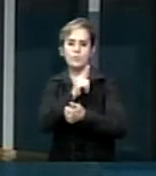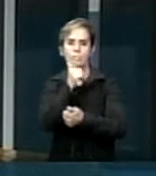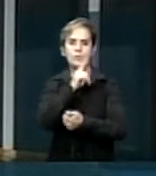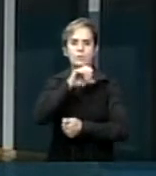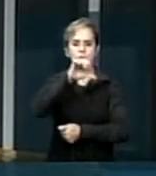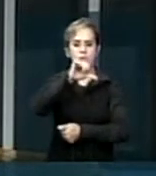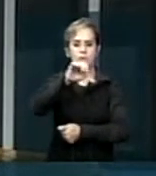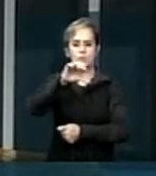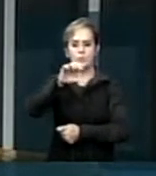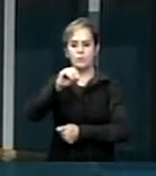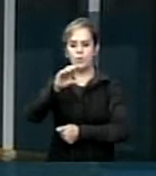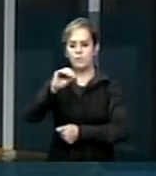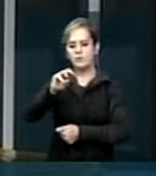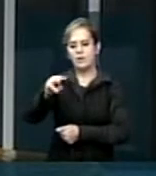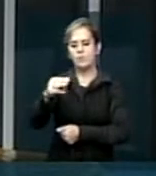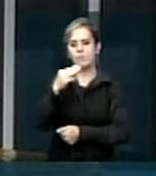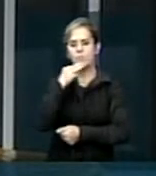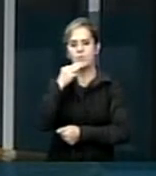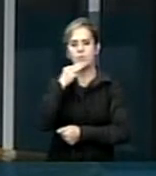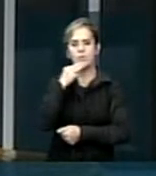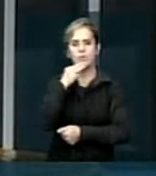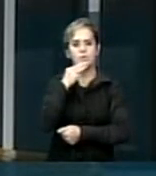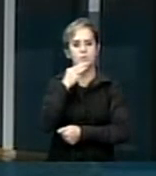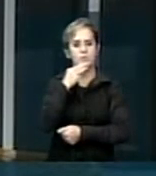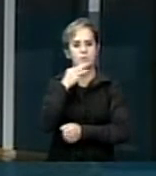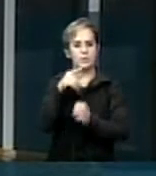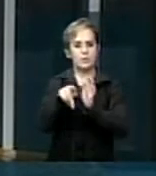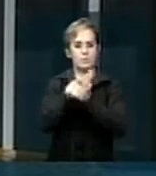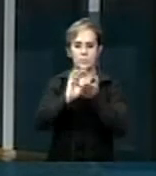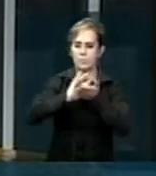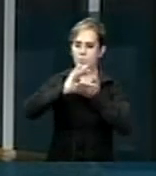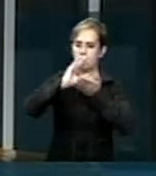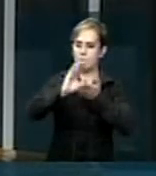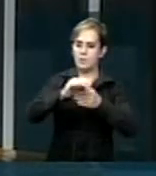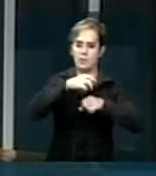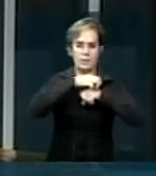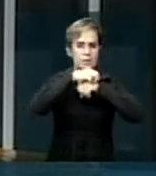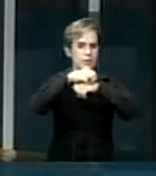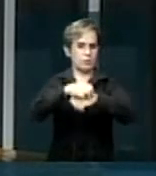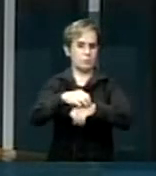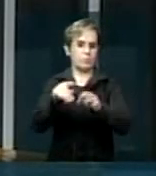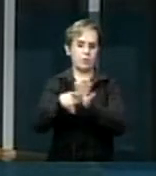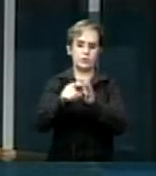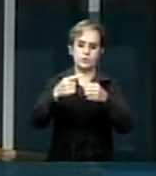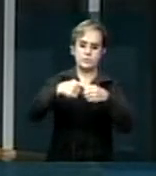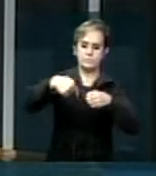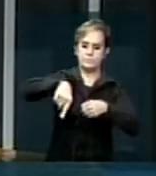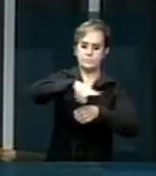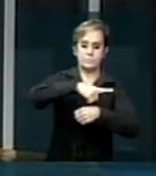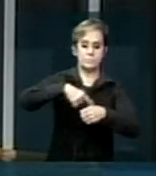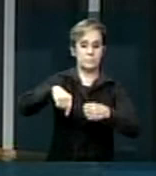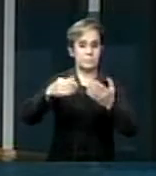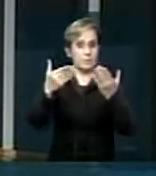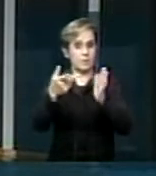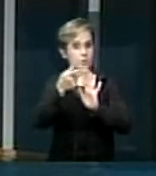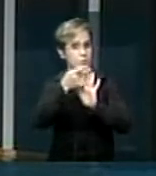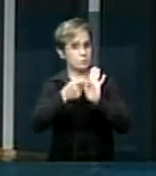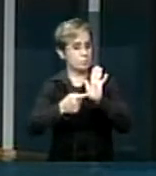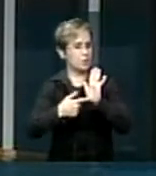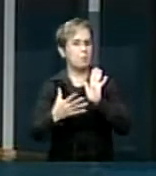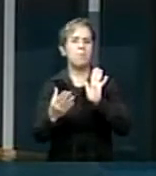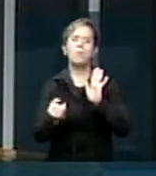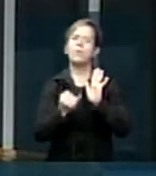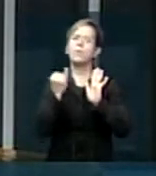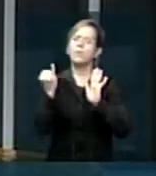de 900 milhões do FCO para investimentos de transporte. Este programa é fundamental para que